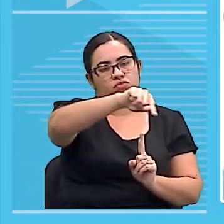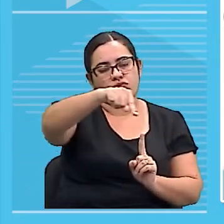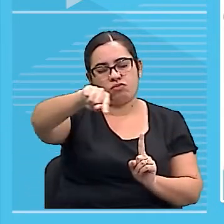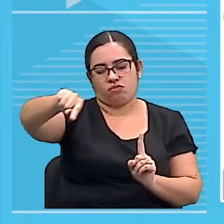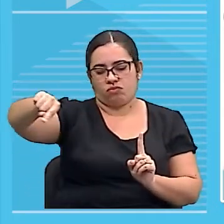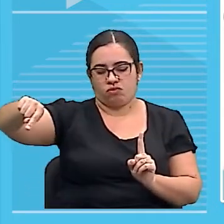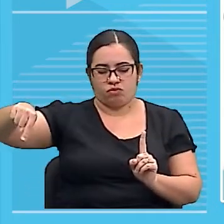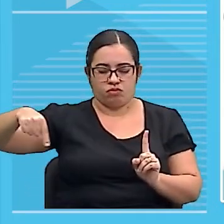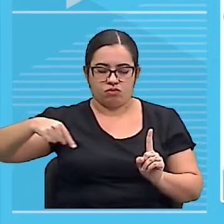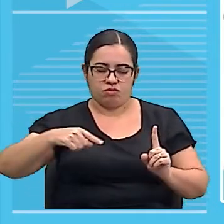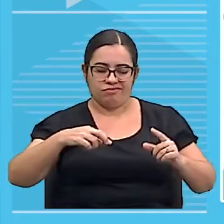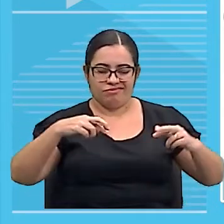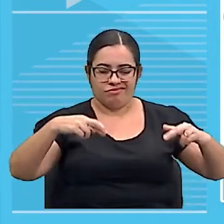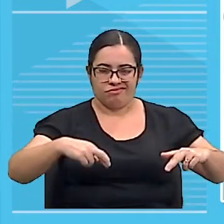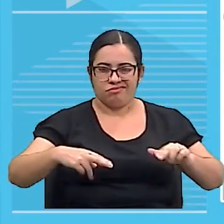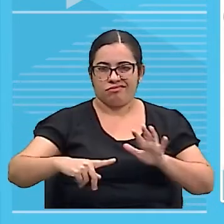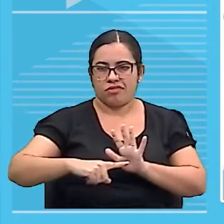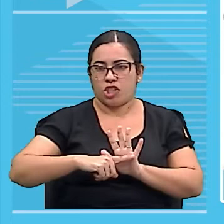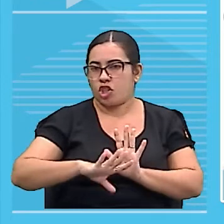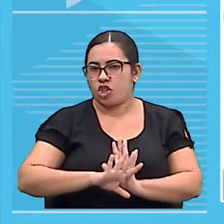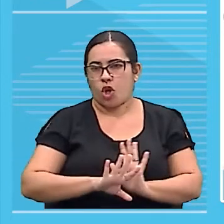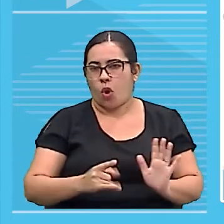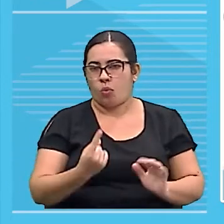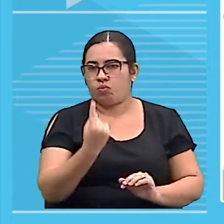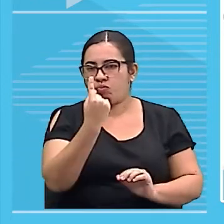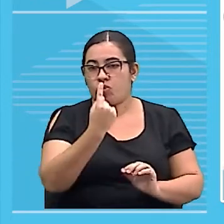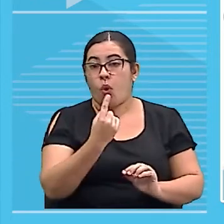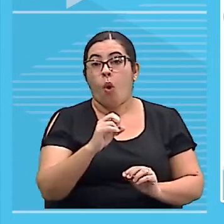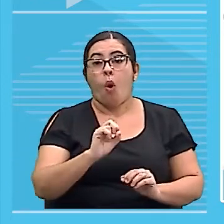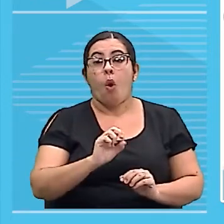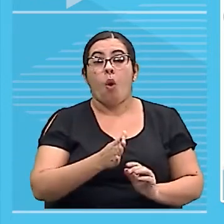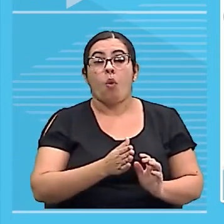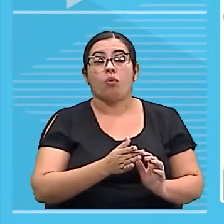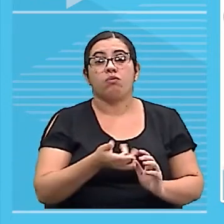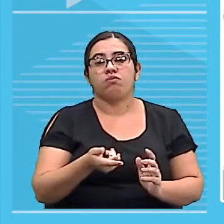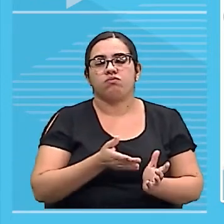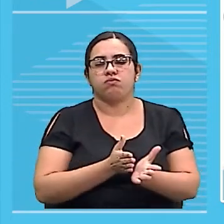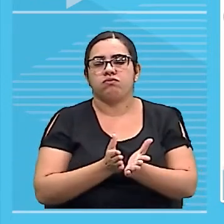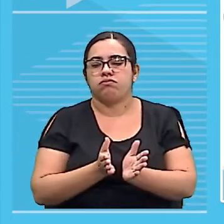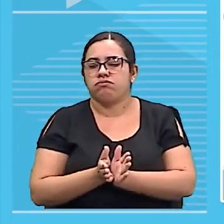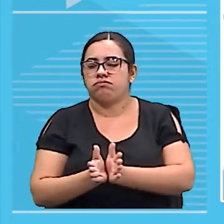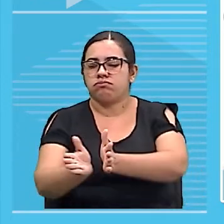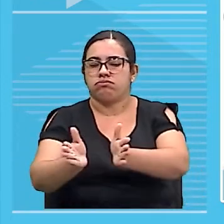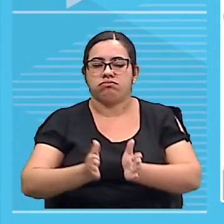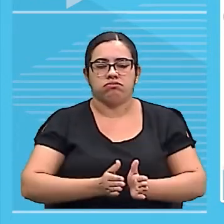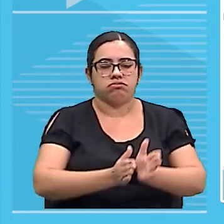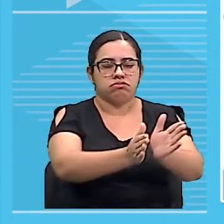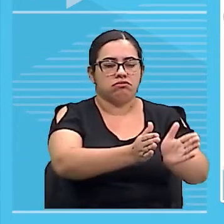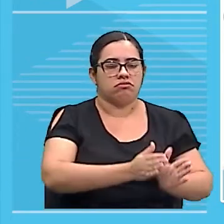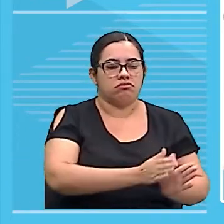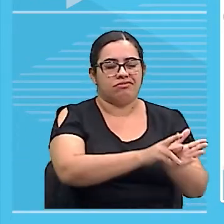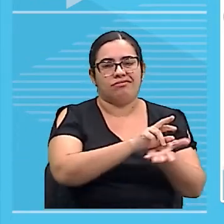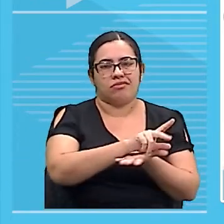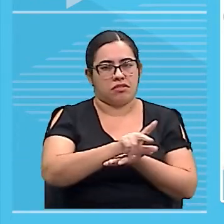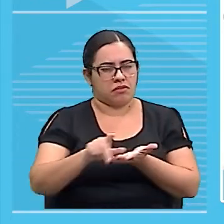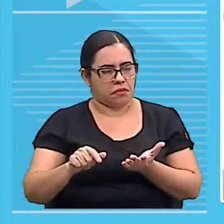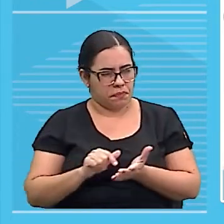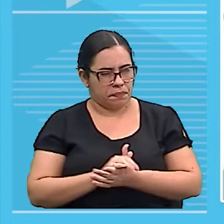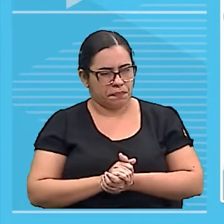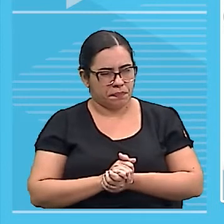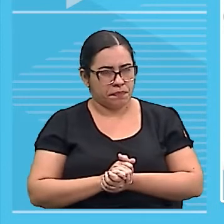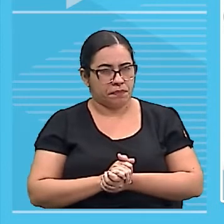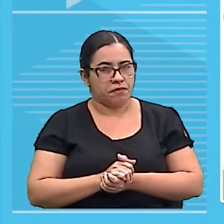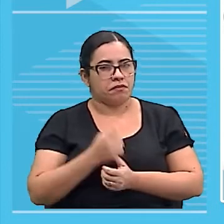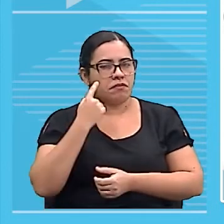da bateria ou se ela vai percorrer mais de um caminho nós vamos usar